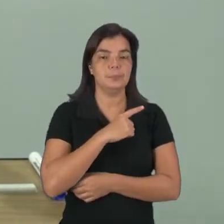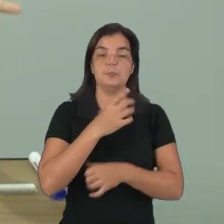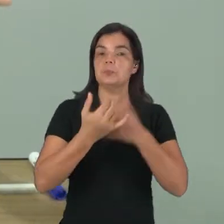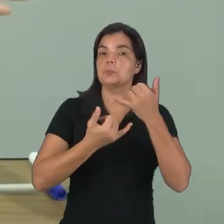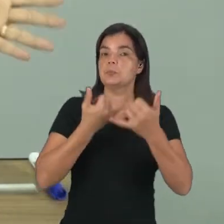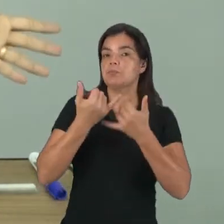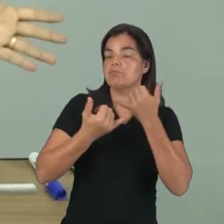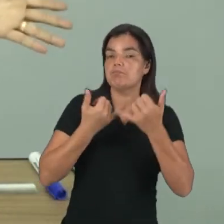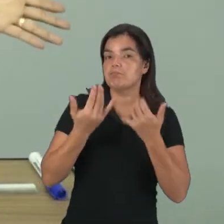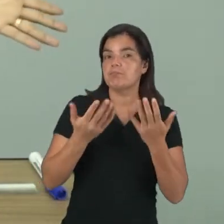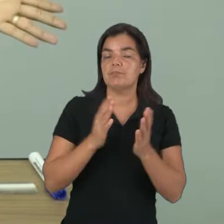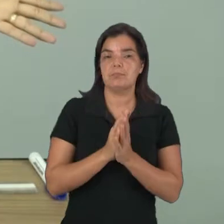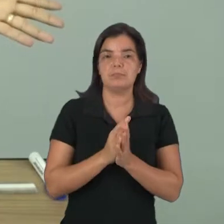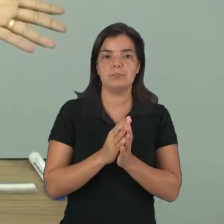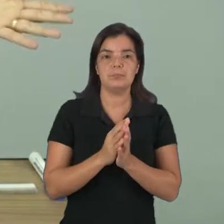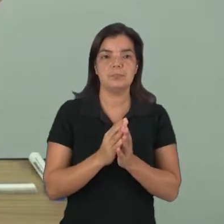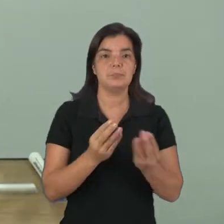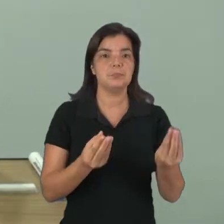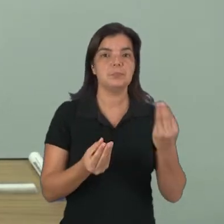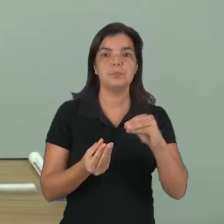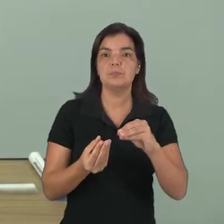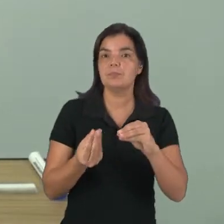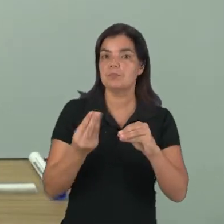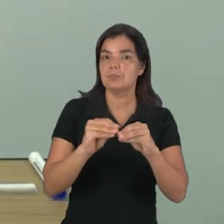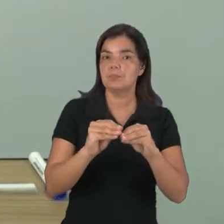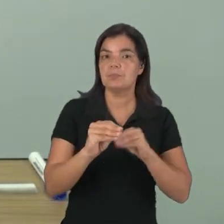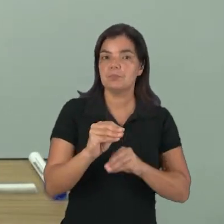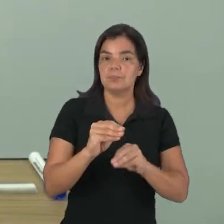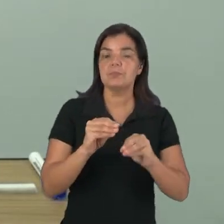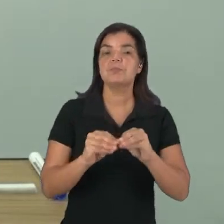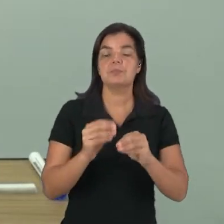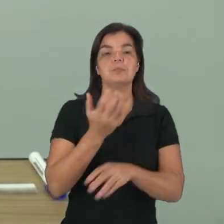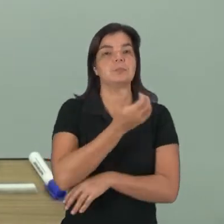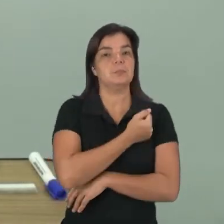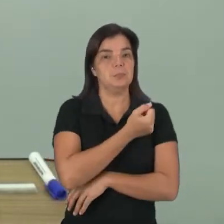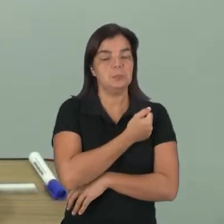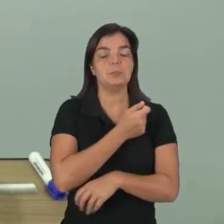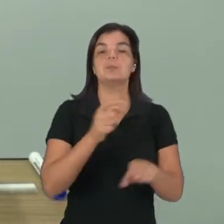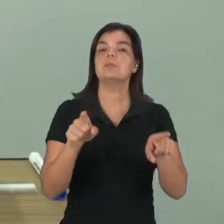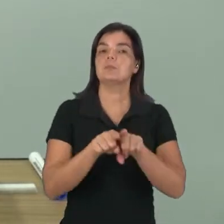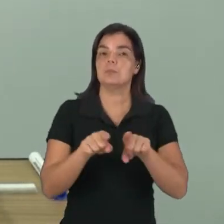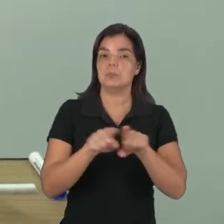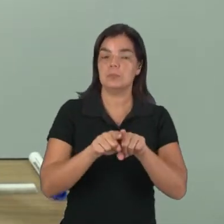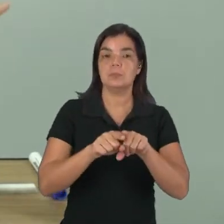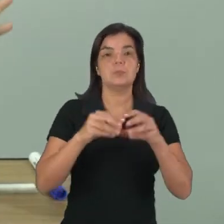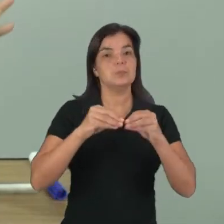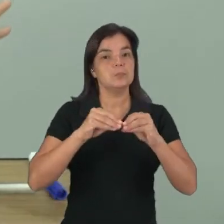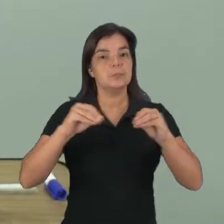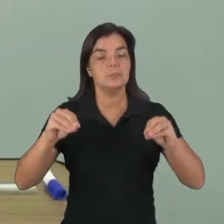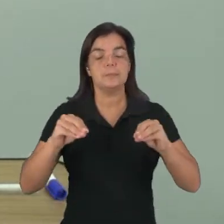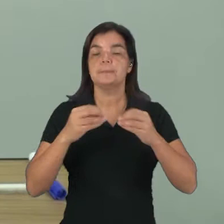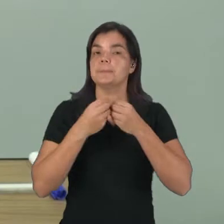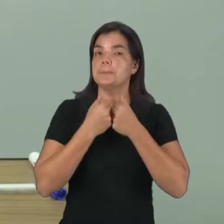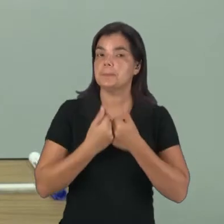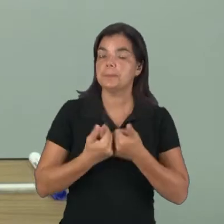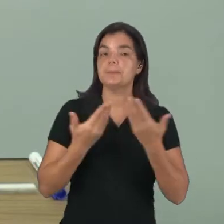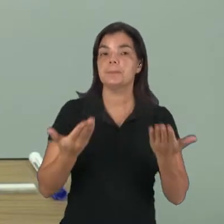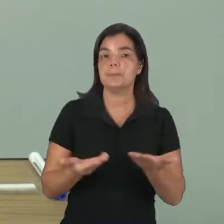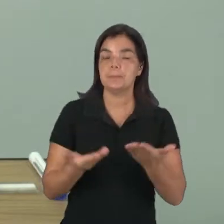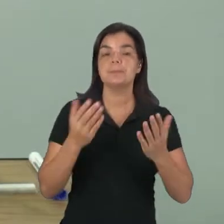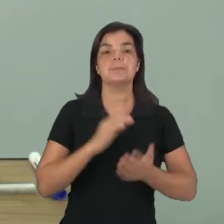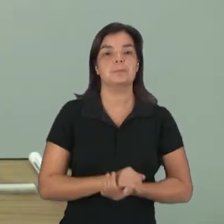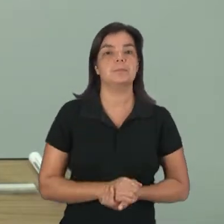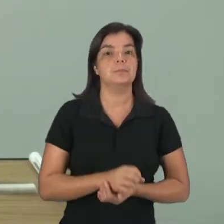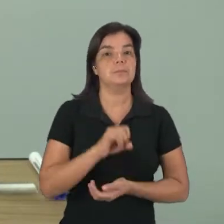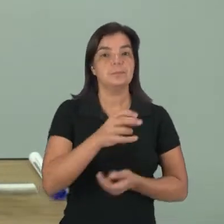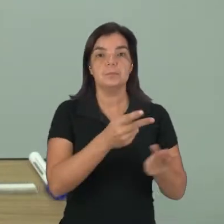jogo de peças de quebra-de-cabeça, nós podemos montar os números e podemos desmontá-los. Muito bem, então agora se